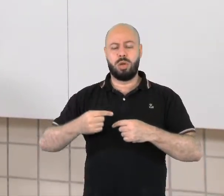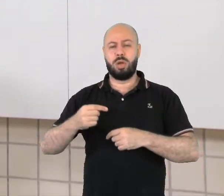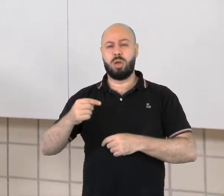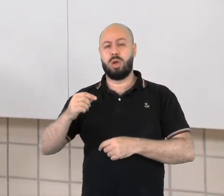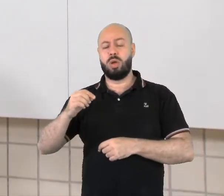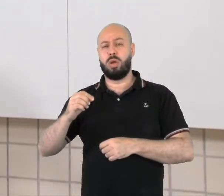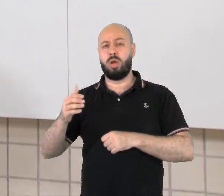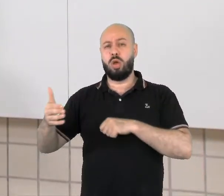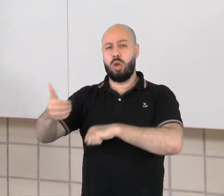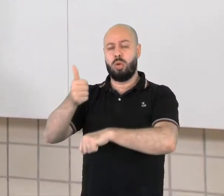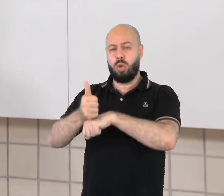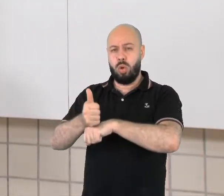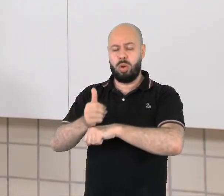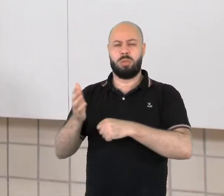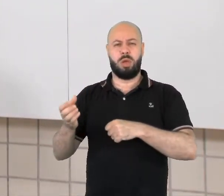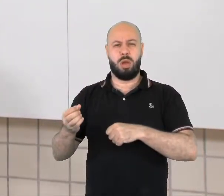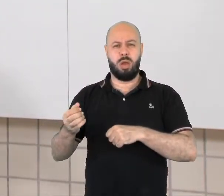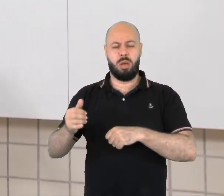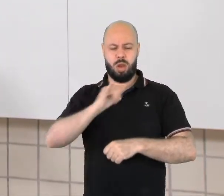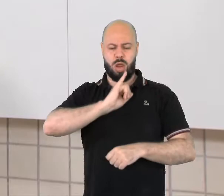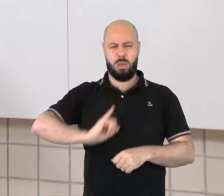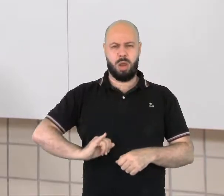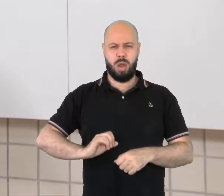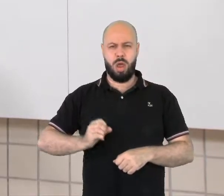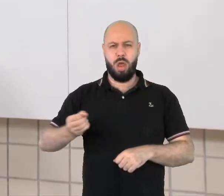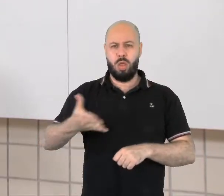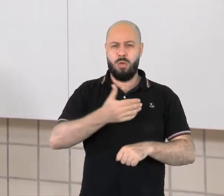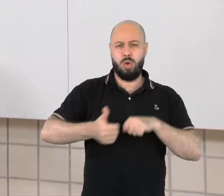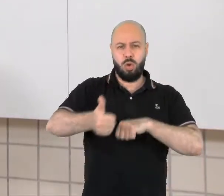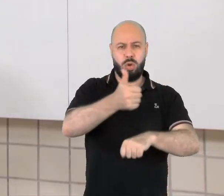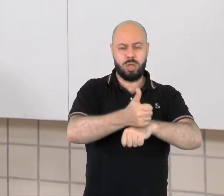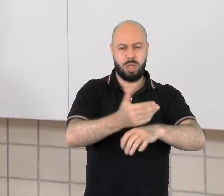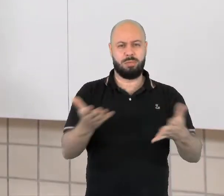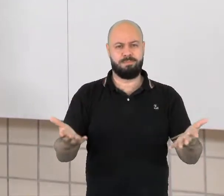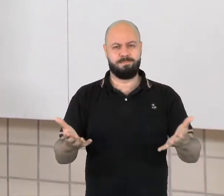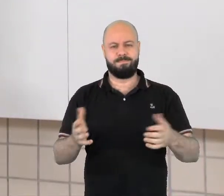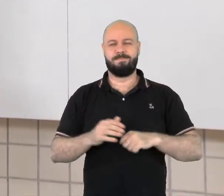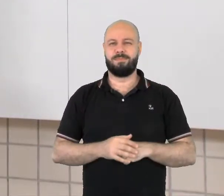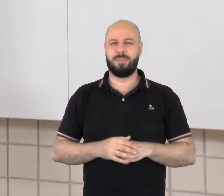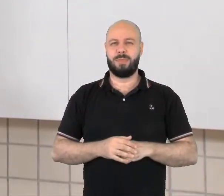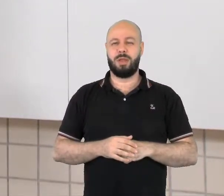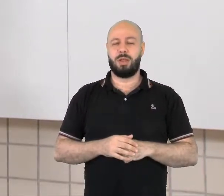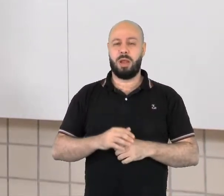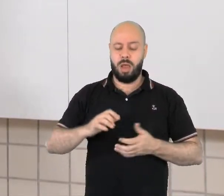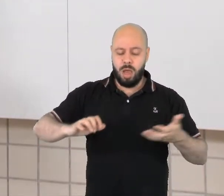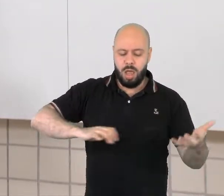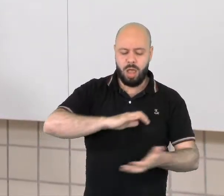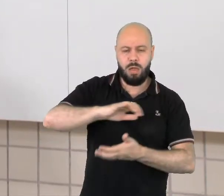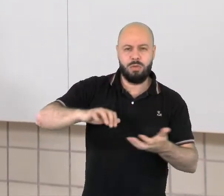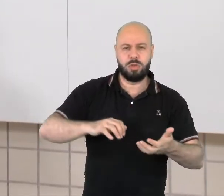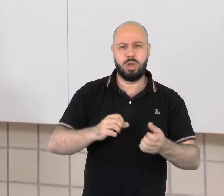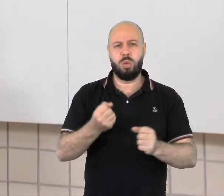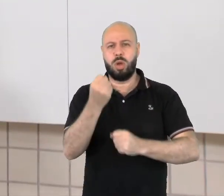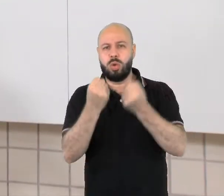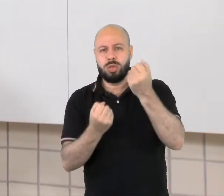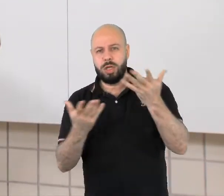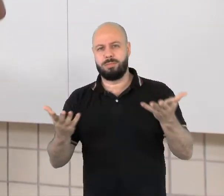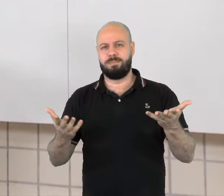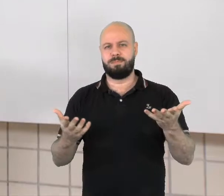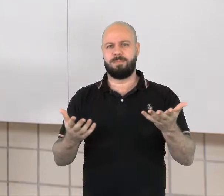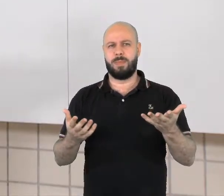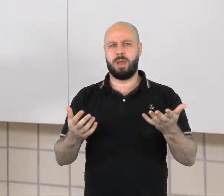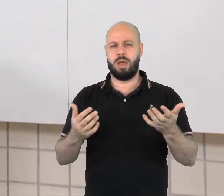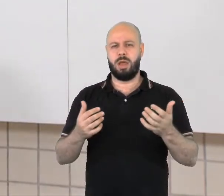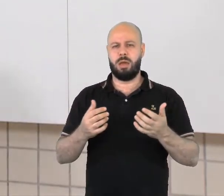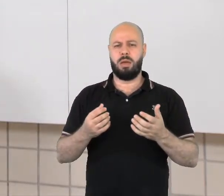colonização, imperialismo, neocolonialismo, estávamos falando de revolução industrial, estávamos falando de